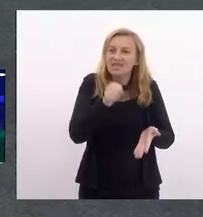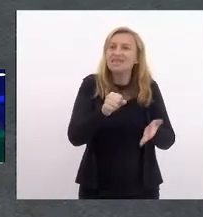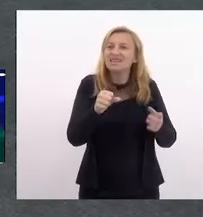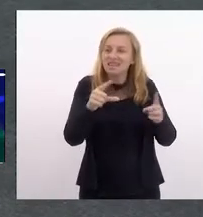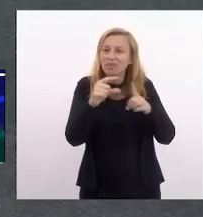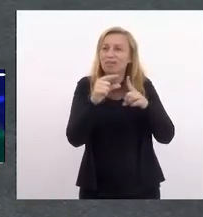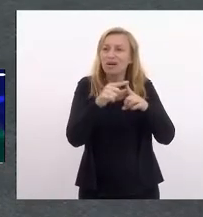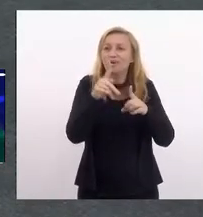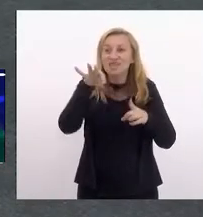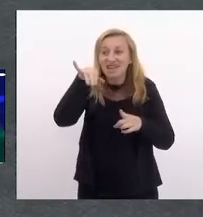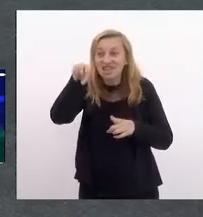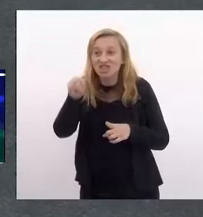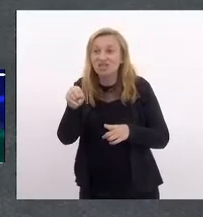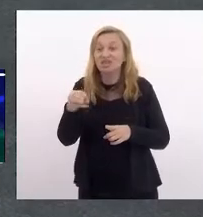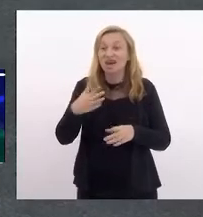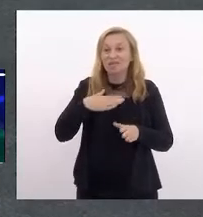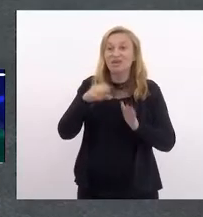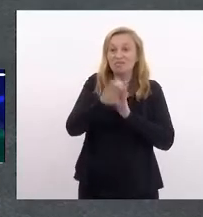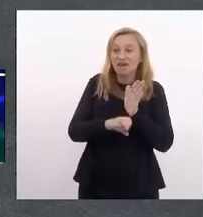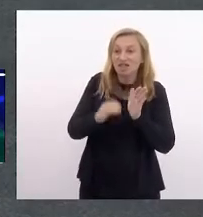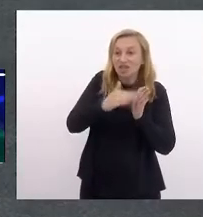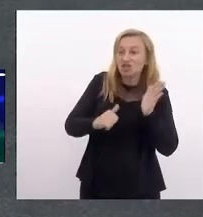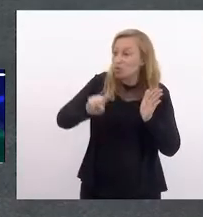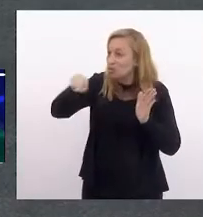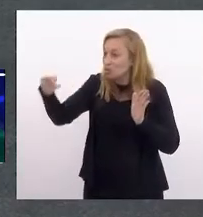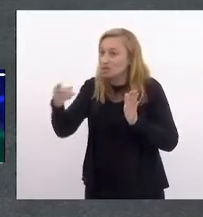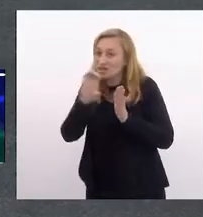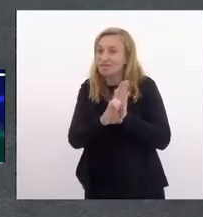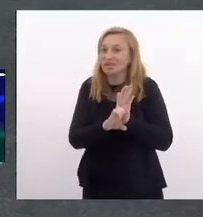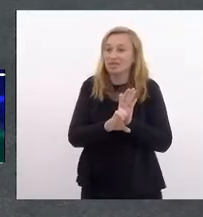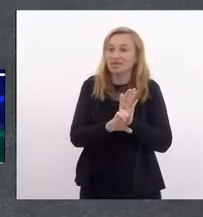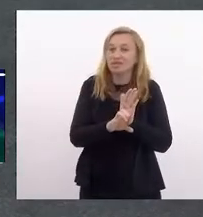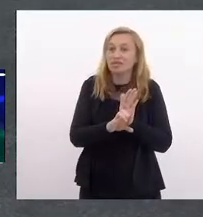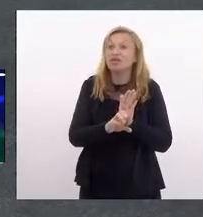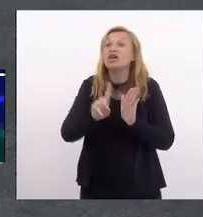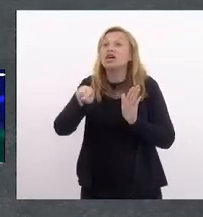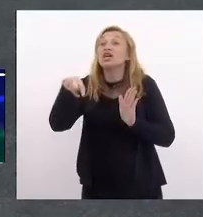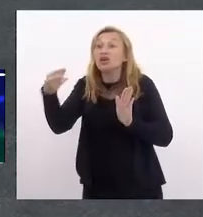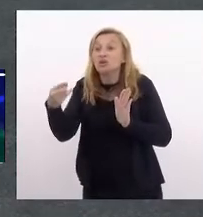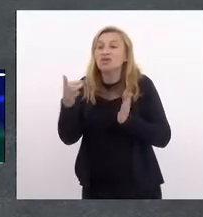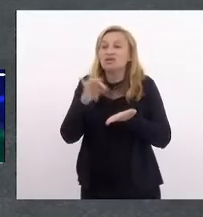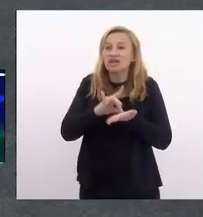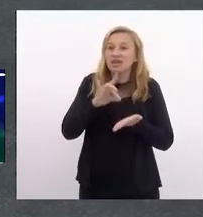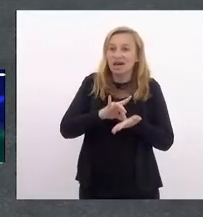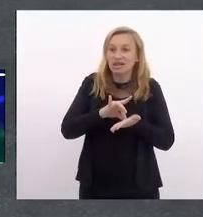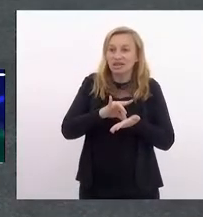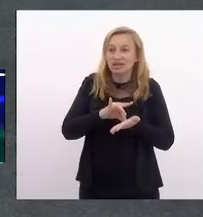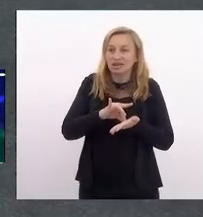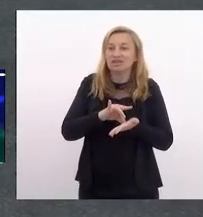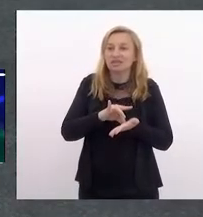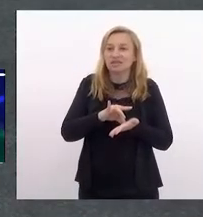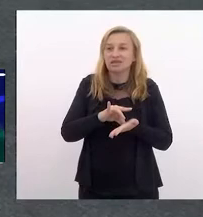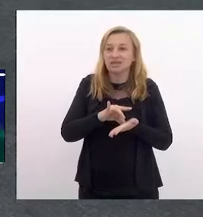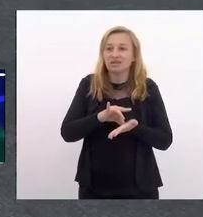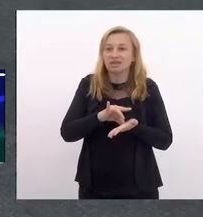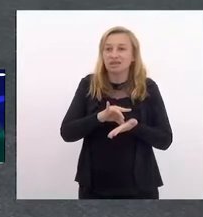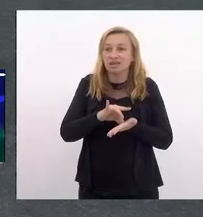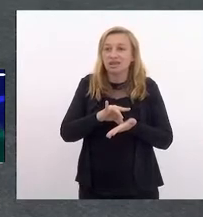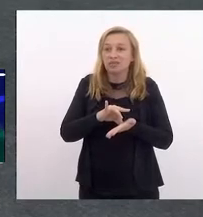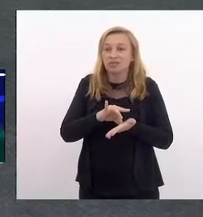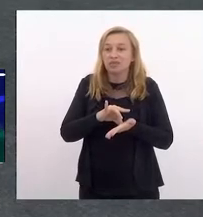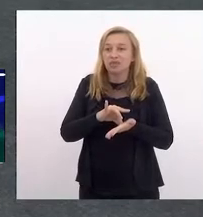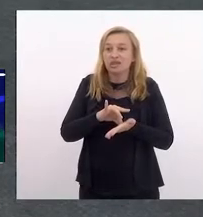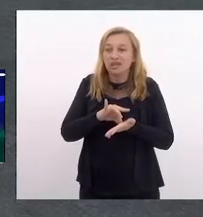assim a palavra proselitismo que a minha emenda tirou e outras emendas sobre o situação da igreja que eu tenho direito